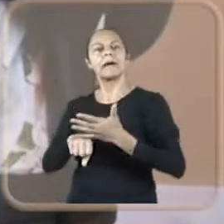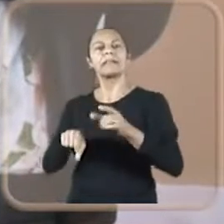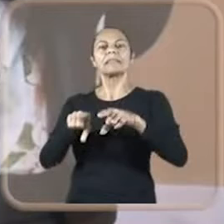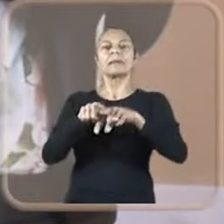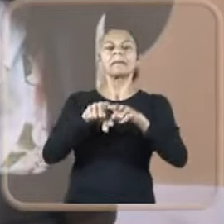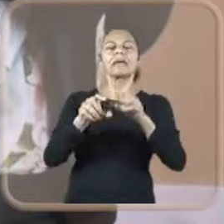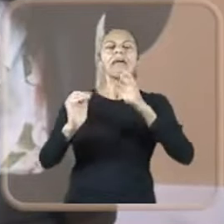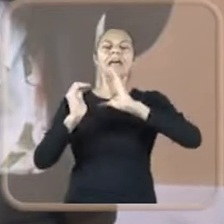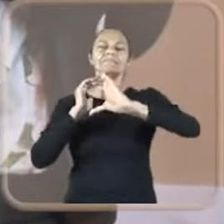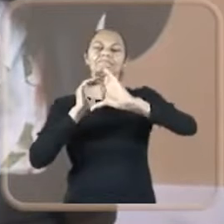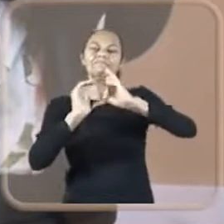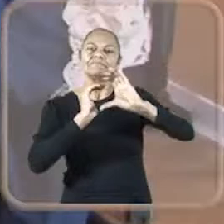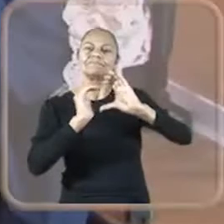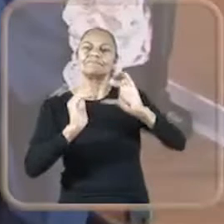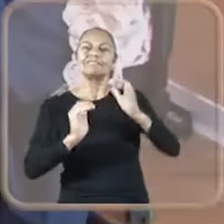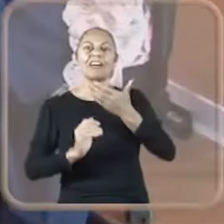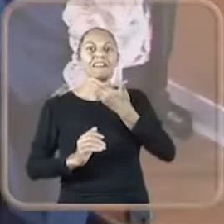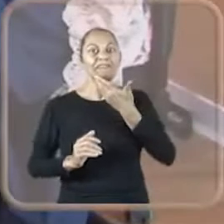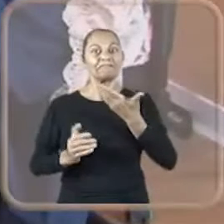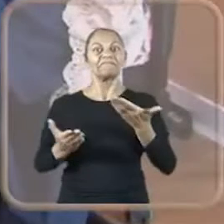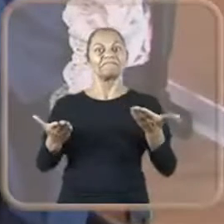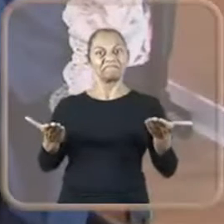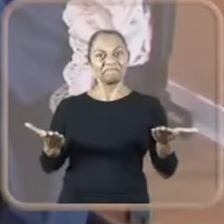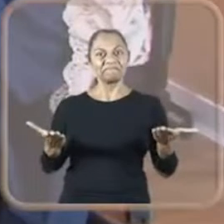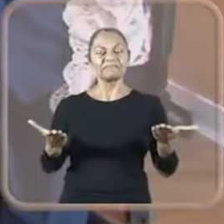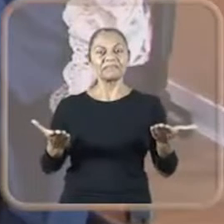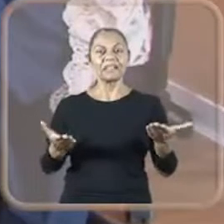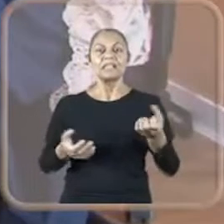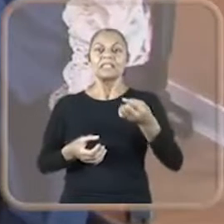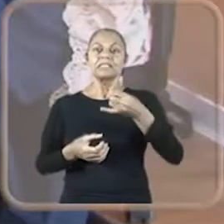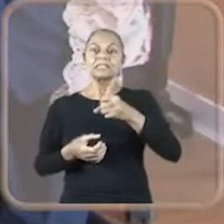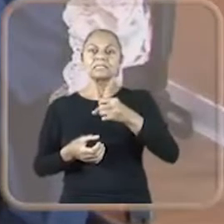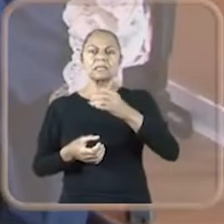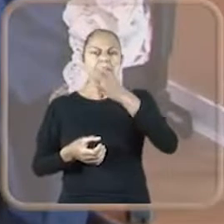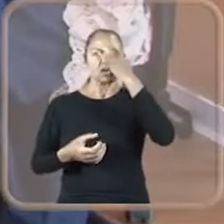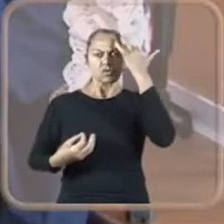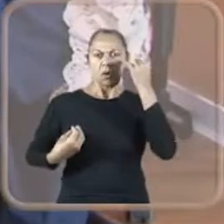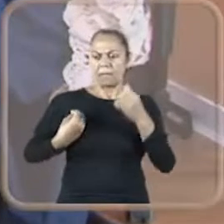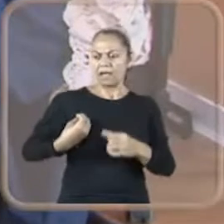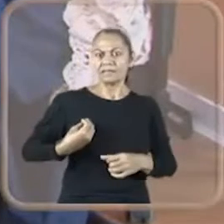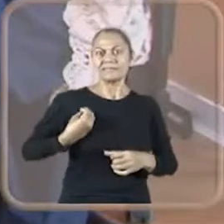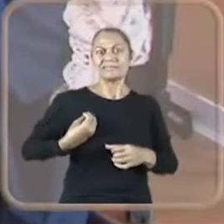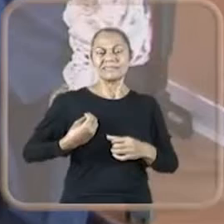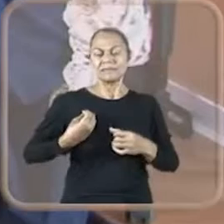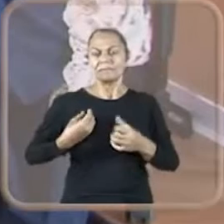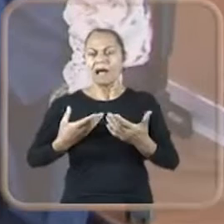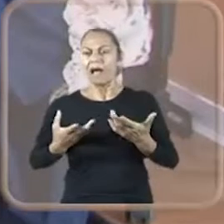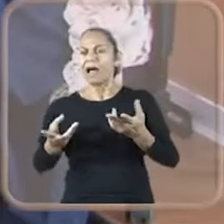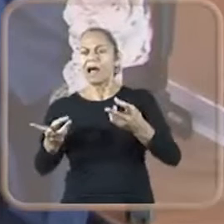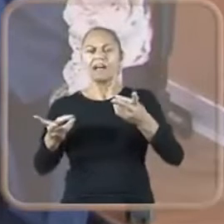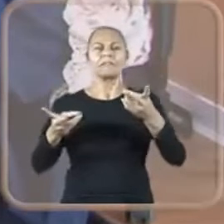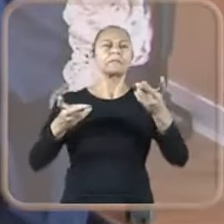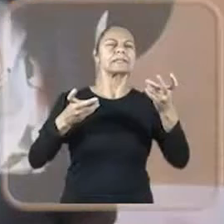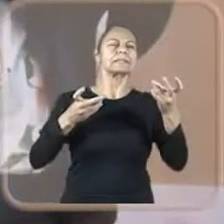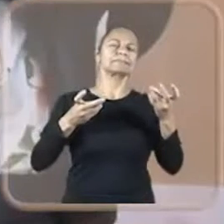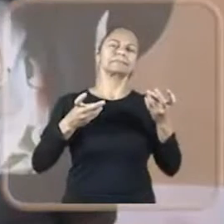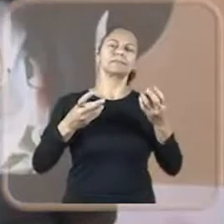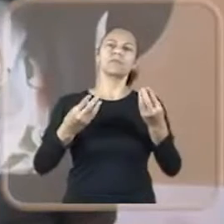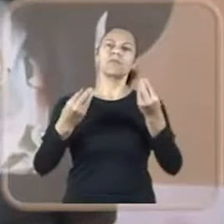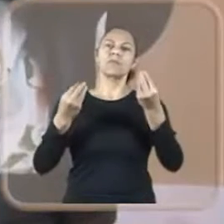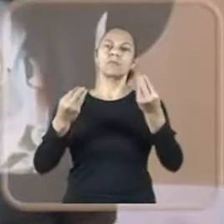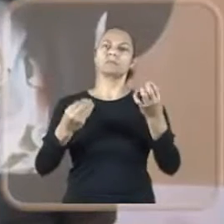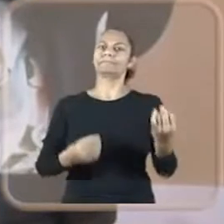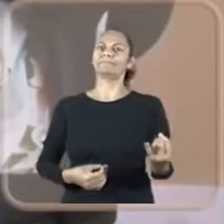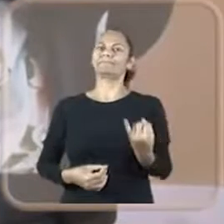facilitações de comunicação não violenta. Eu acho que se todos, quando participarem, vão perceber como é essencial.